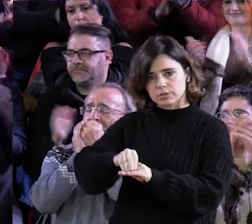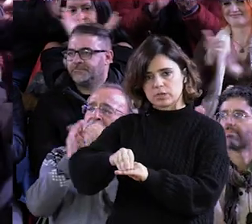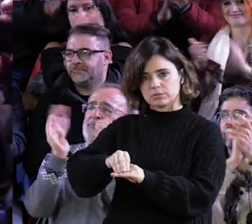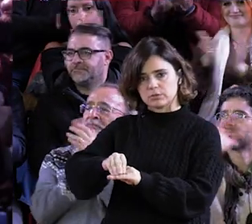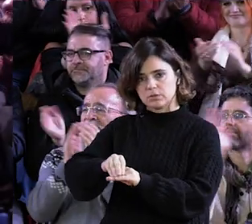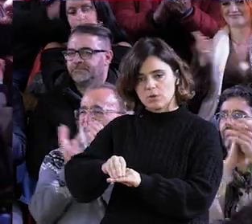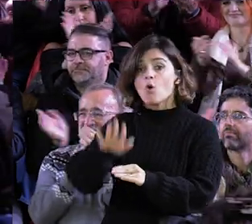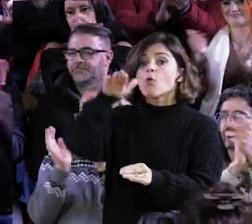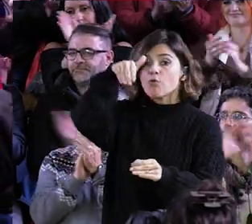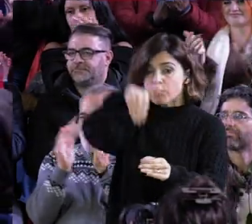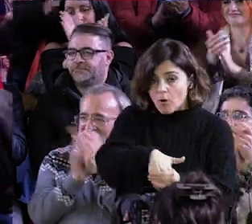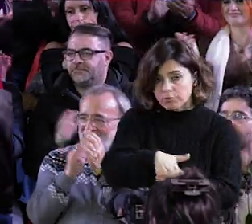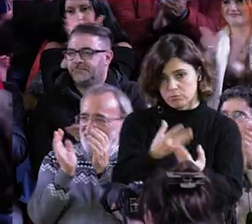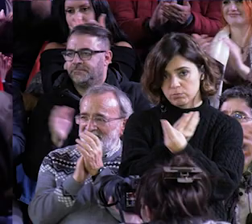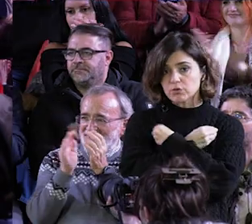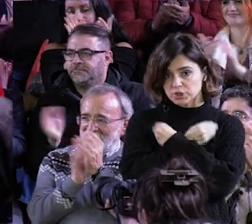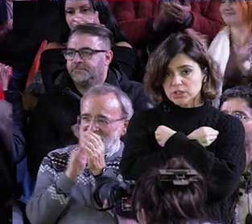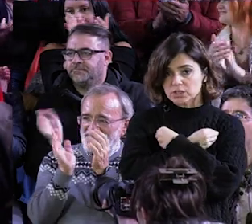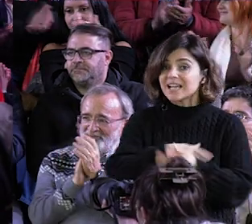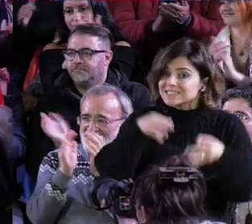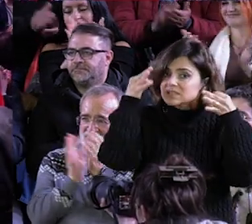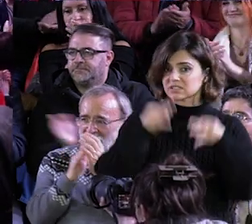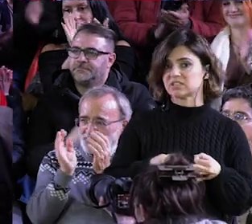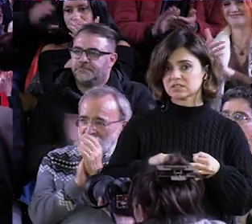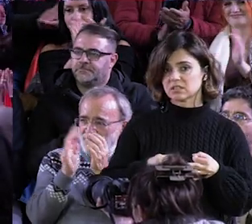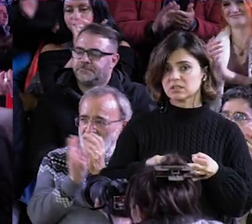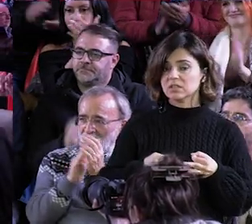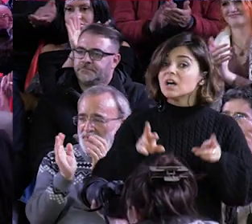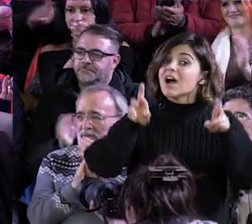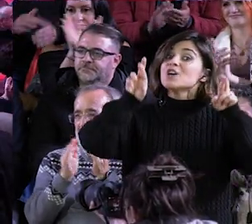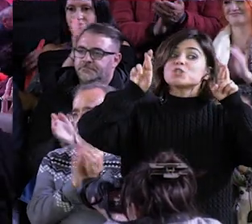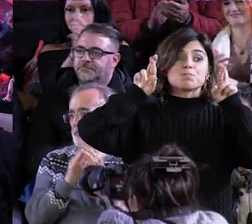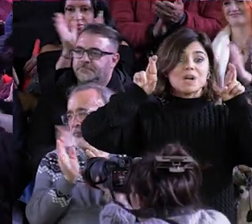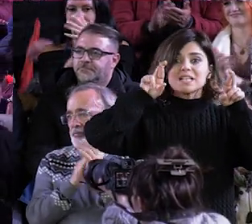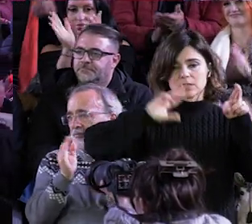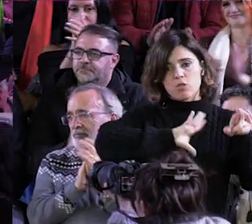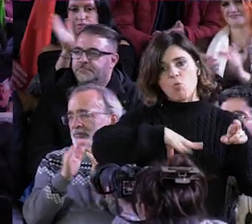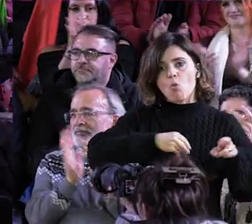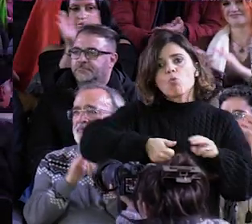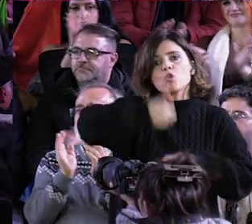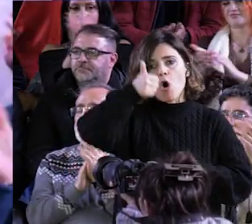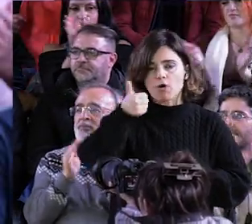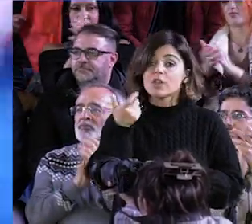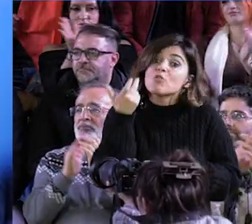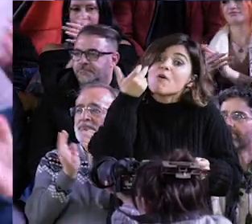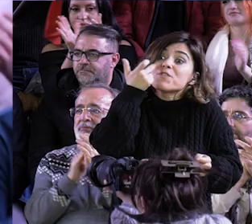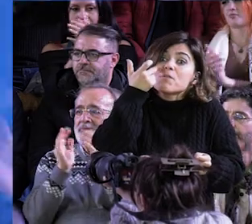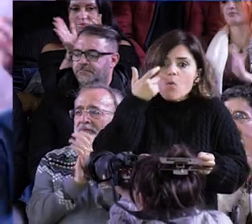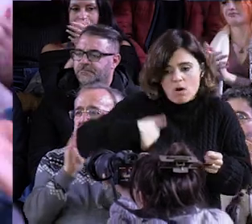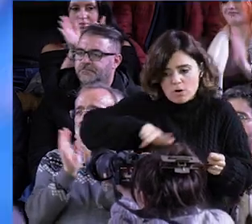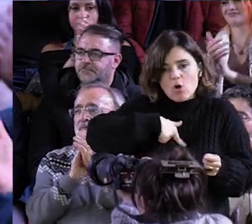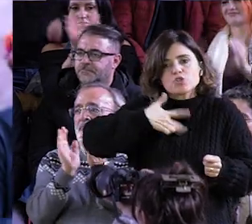O voto no Bloco de Esquerda é a certeza desta esperança de um mundo melhor e desta vida boa que